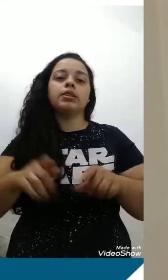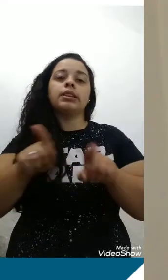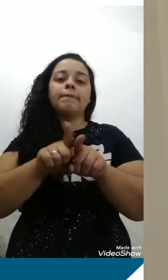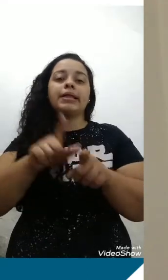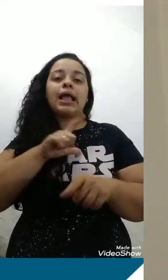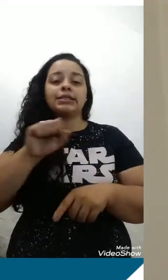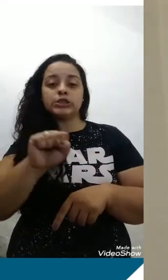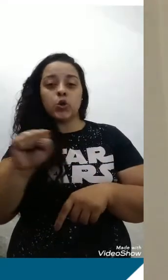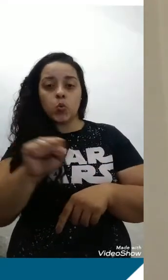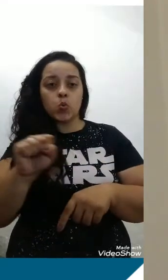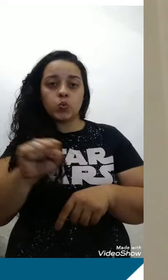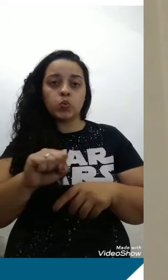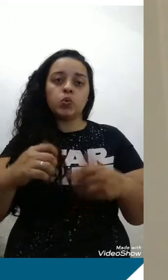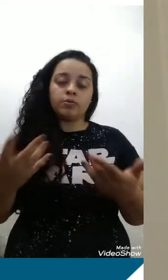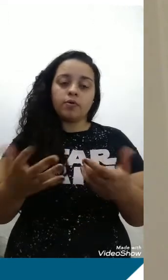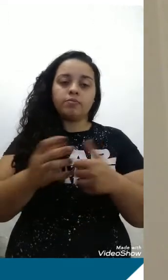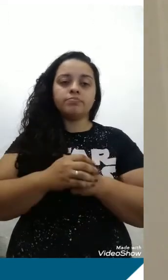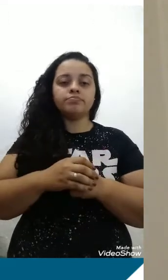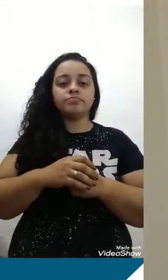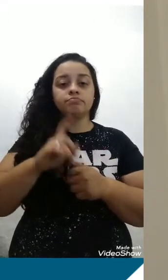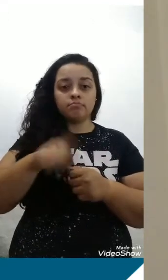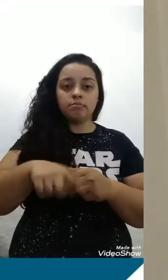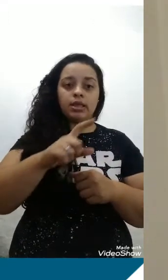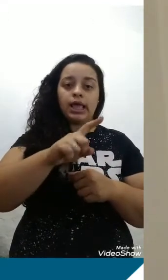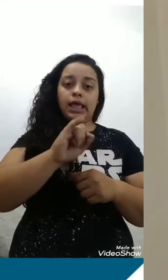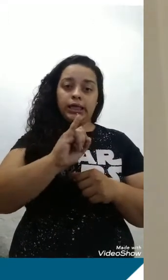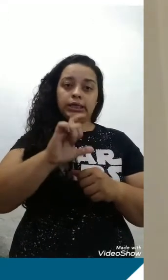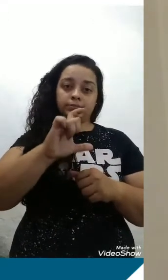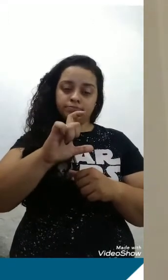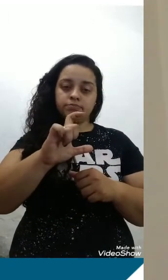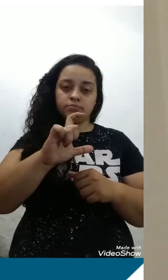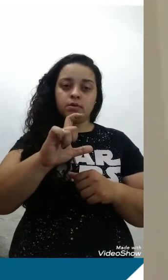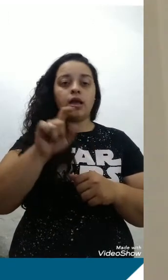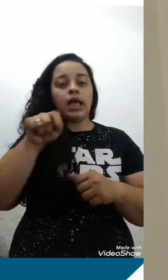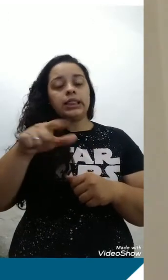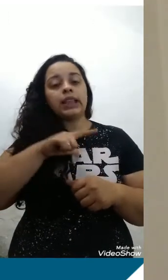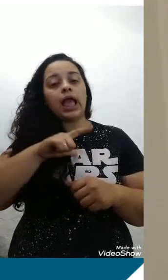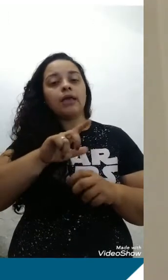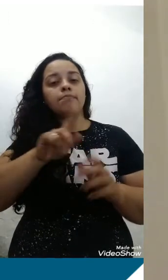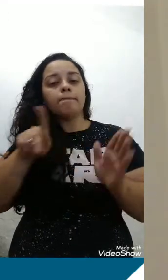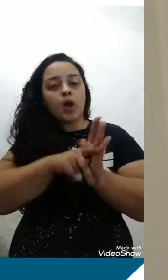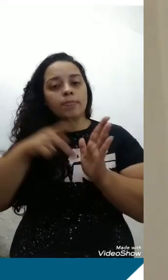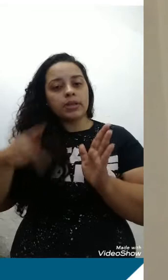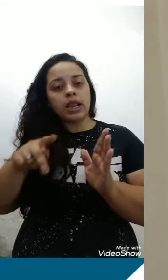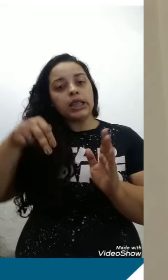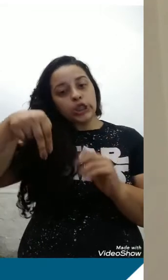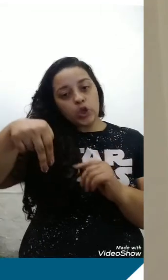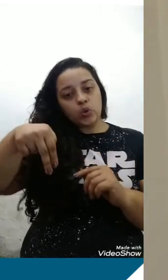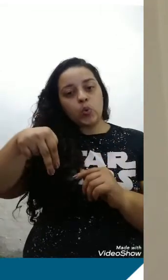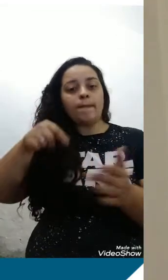é segundo. Então, essa grandeza é medida em Newton